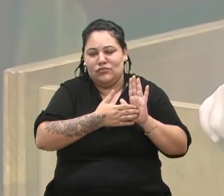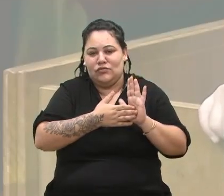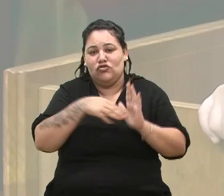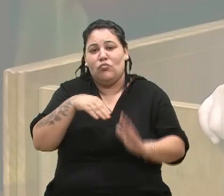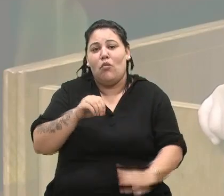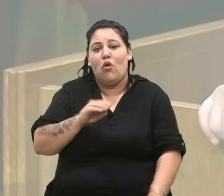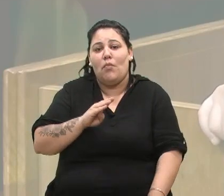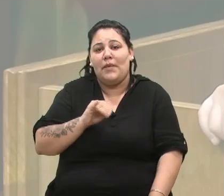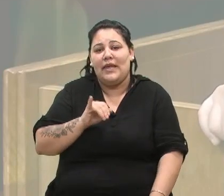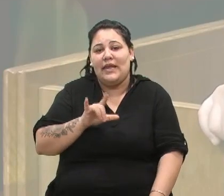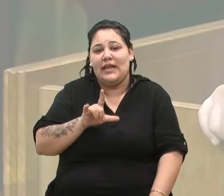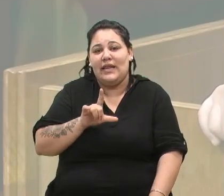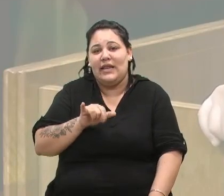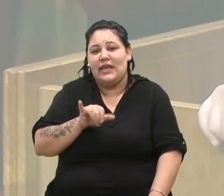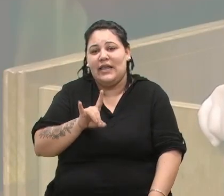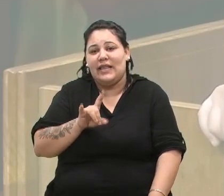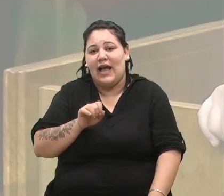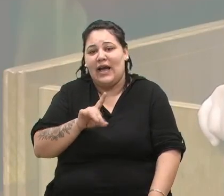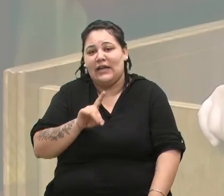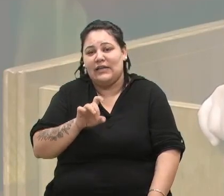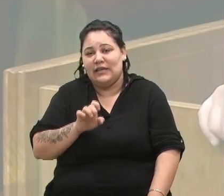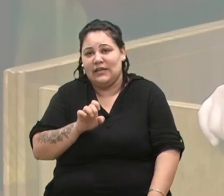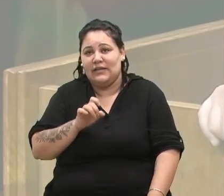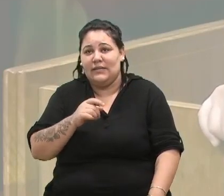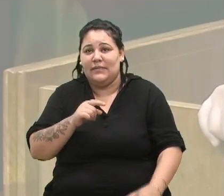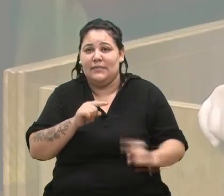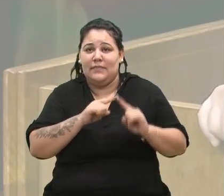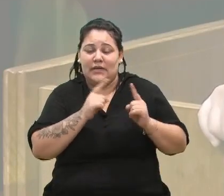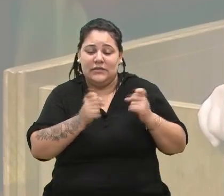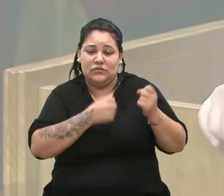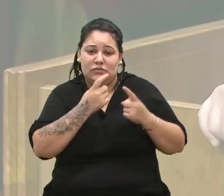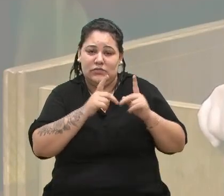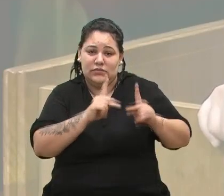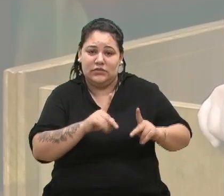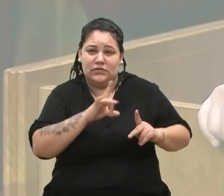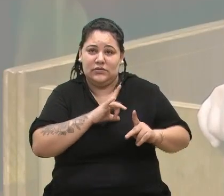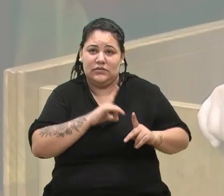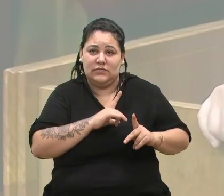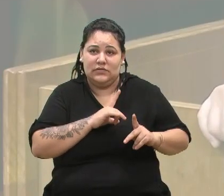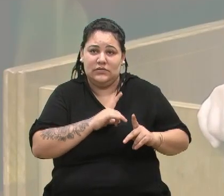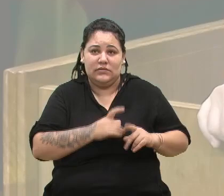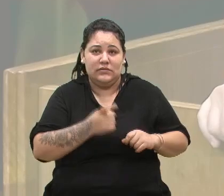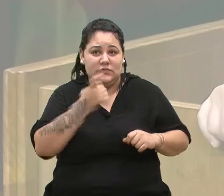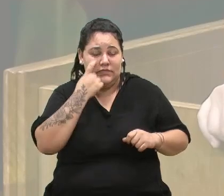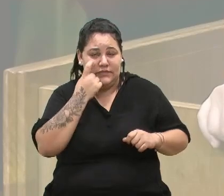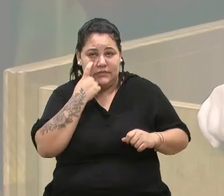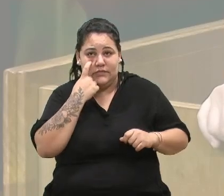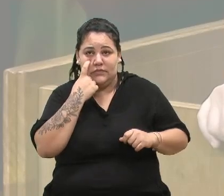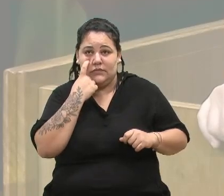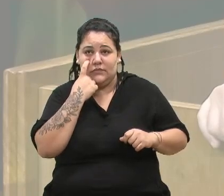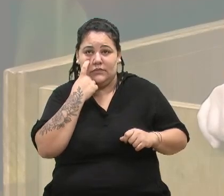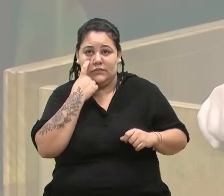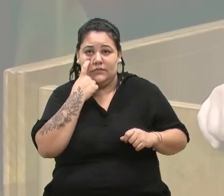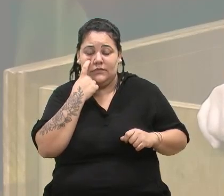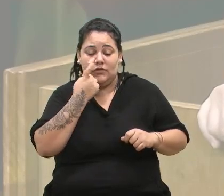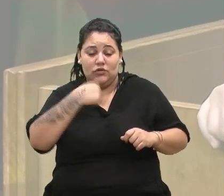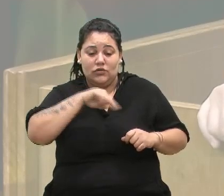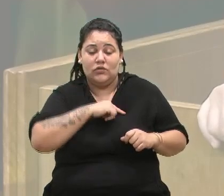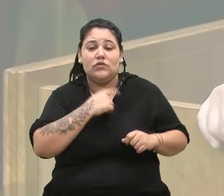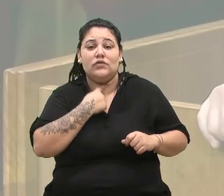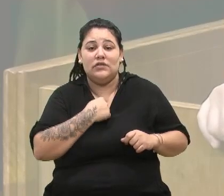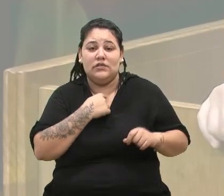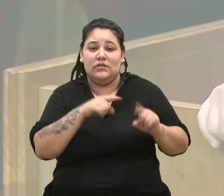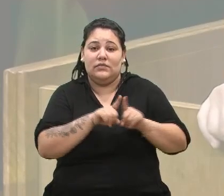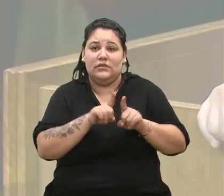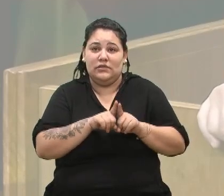tendo preferências em ganhar essas ruas, acalçamento, a gente está vendo em fotos divulgadas, inclusive no site da Câmara, né? A gente gostaria também de ter preferência e